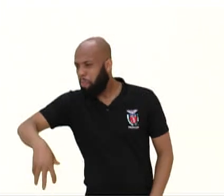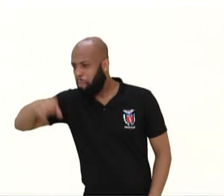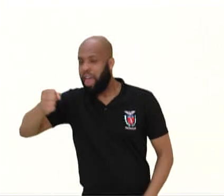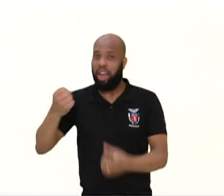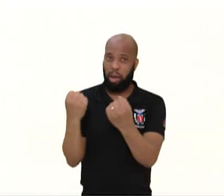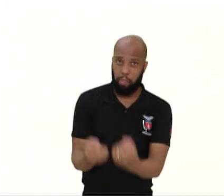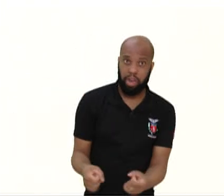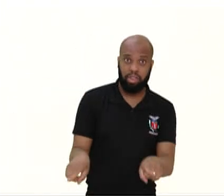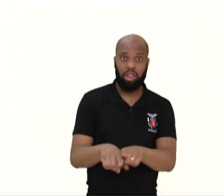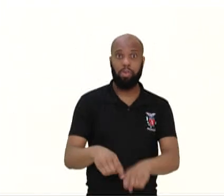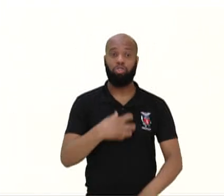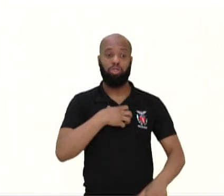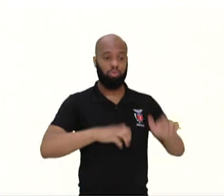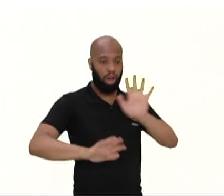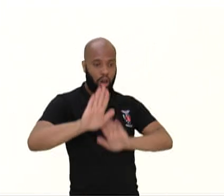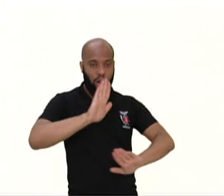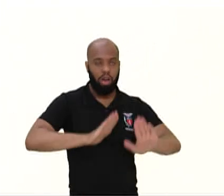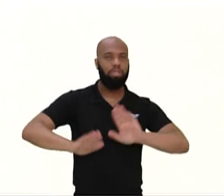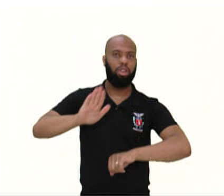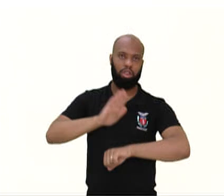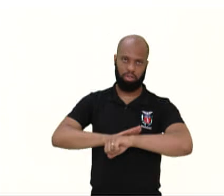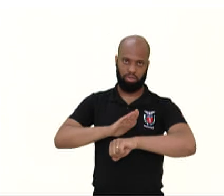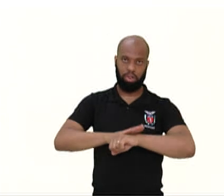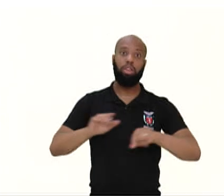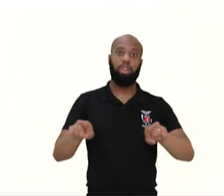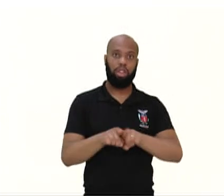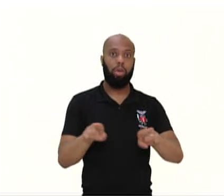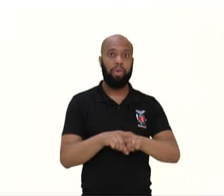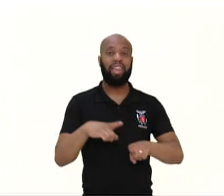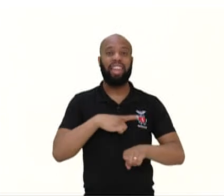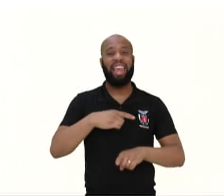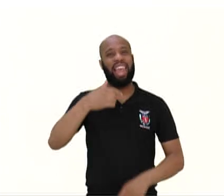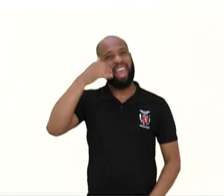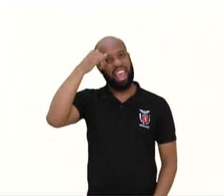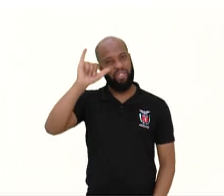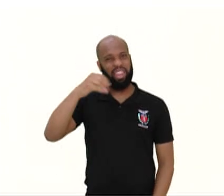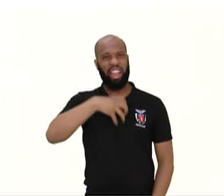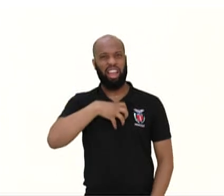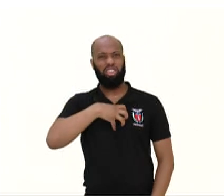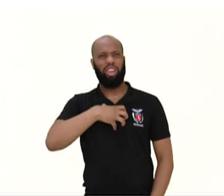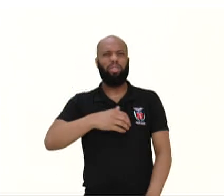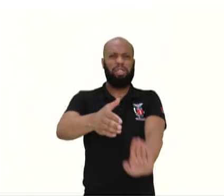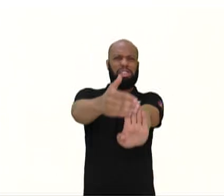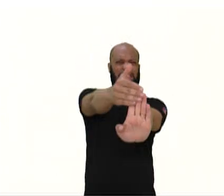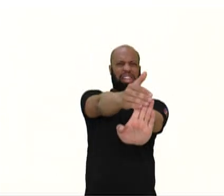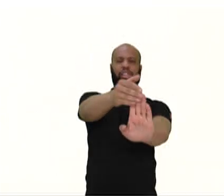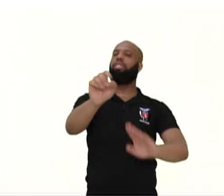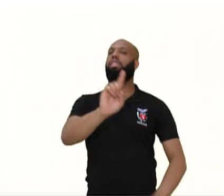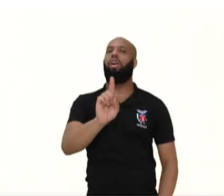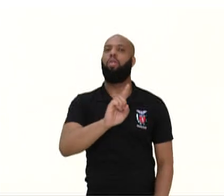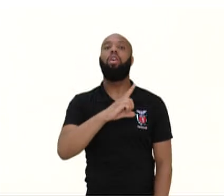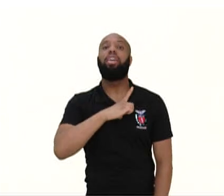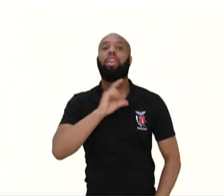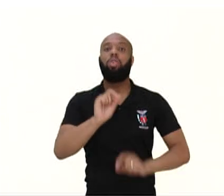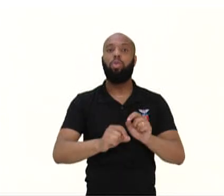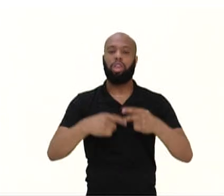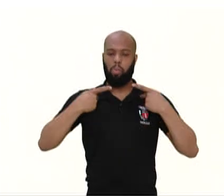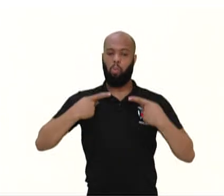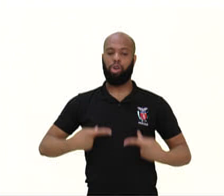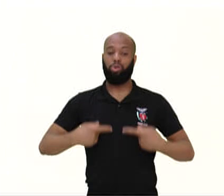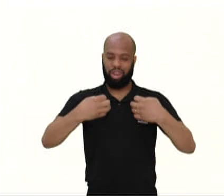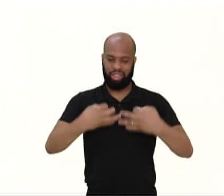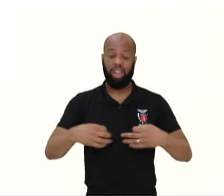equipamentos com cuidado e com cautela, evitar a extensão máxima das articulações, alinhamento da coluna